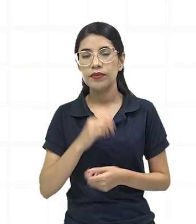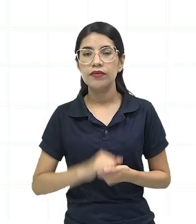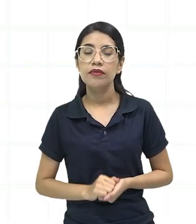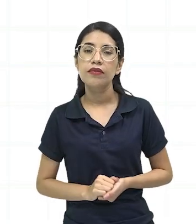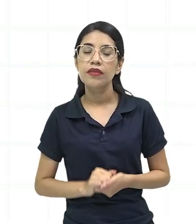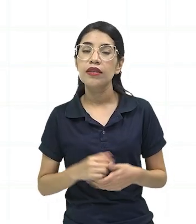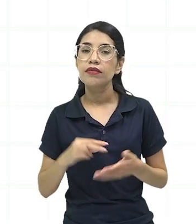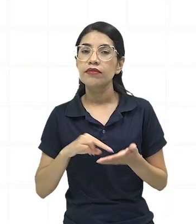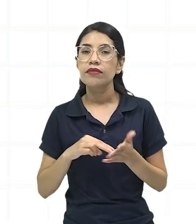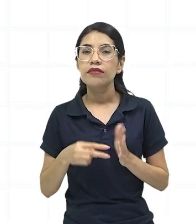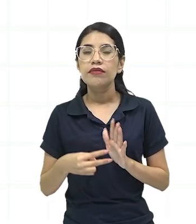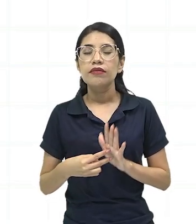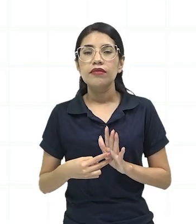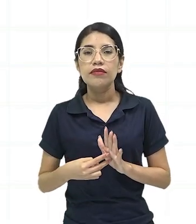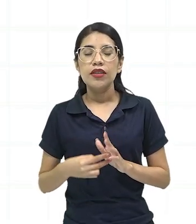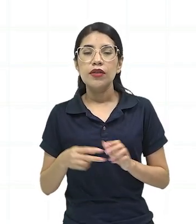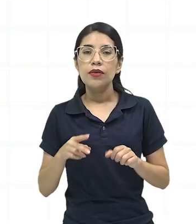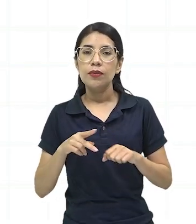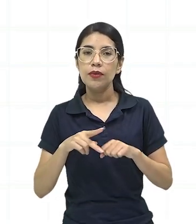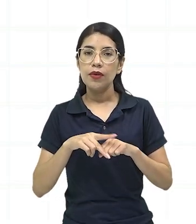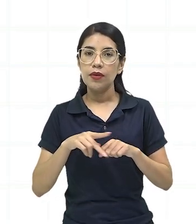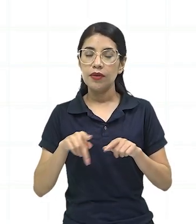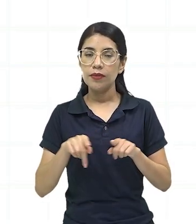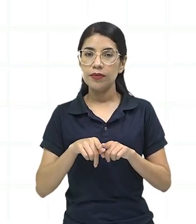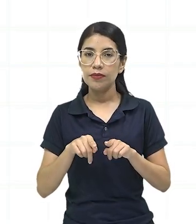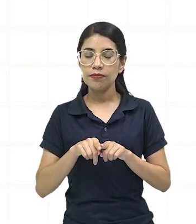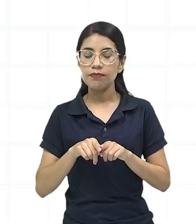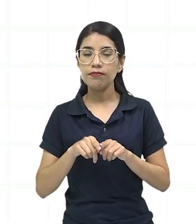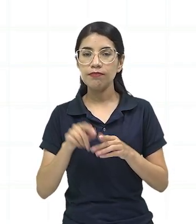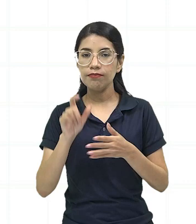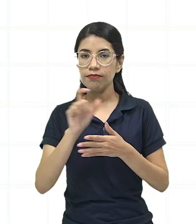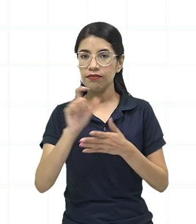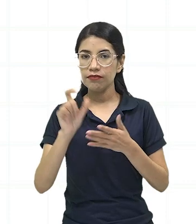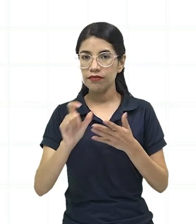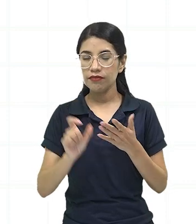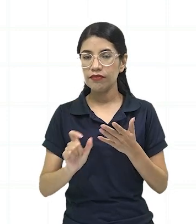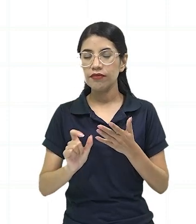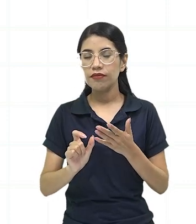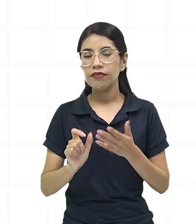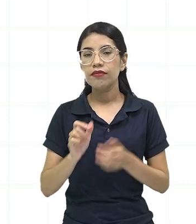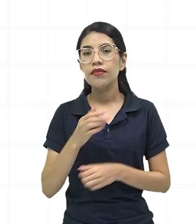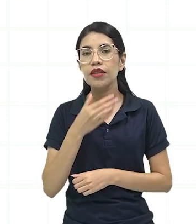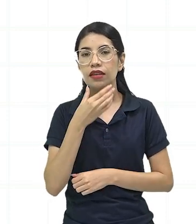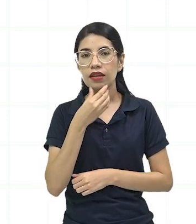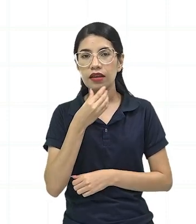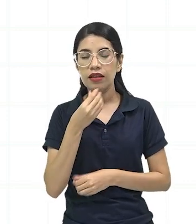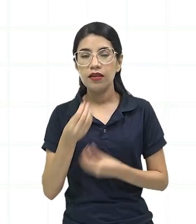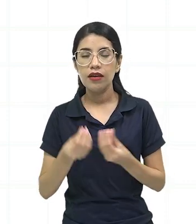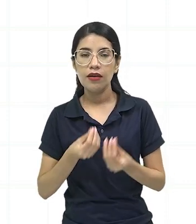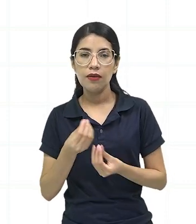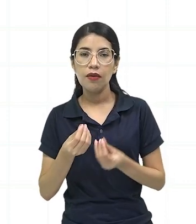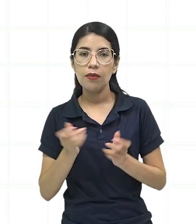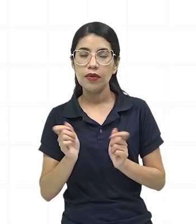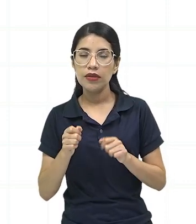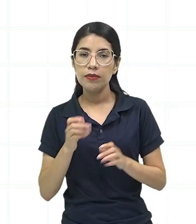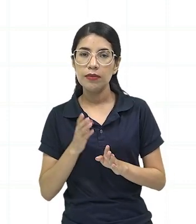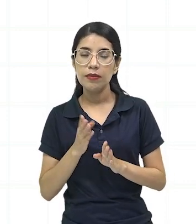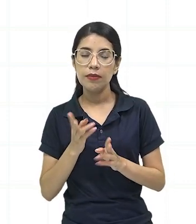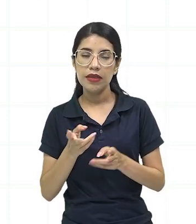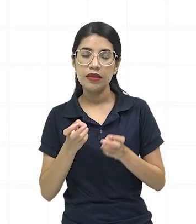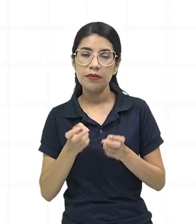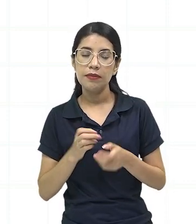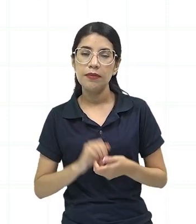nosso pronome também está no plural masculino. Através de como eu consigo ver isso aqui, professora? Os